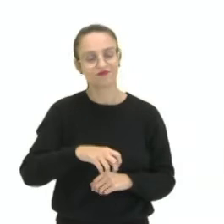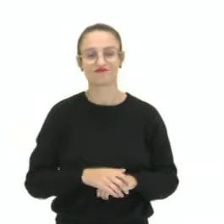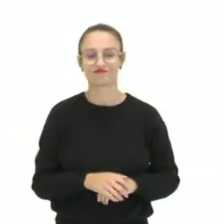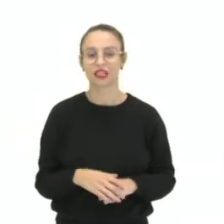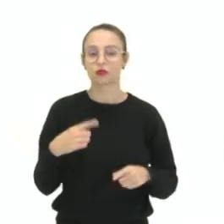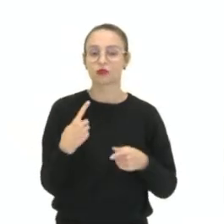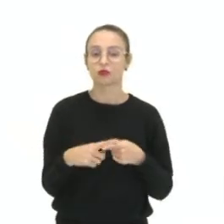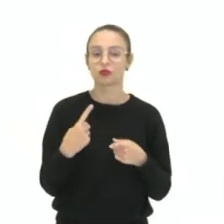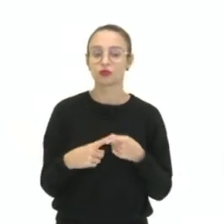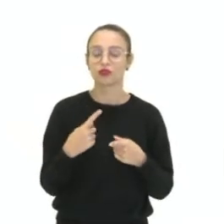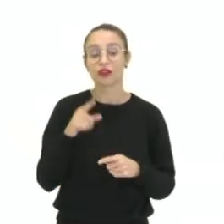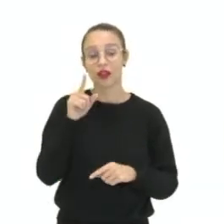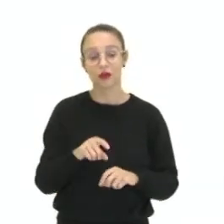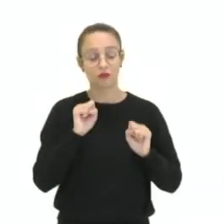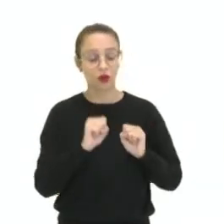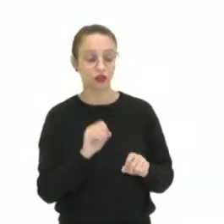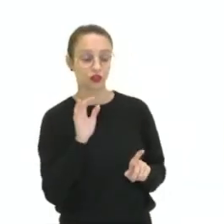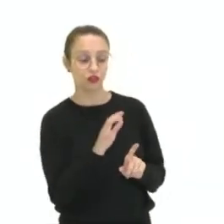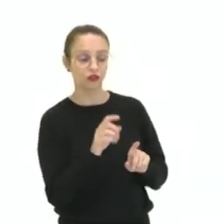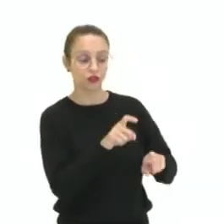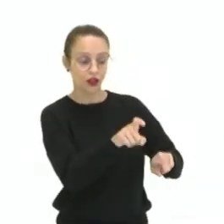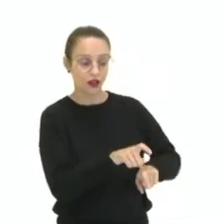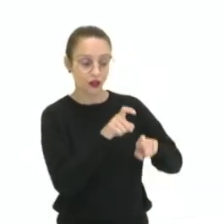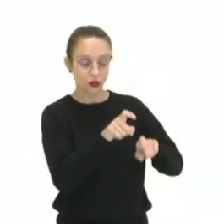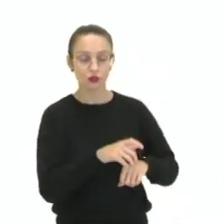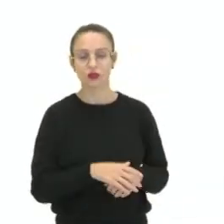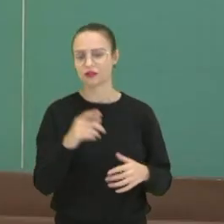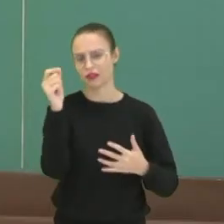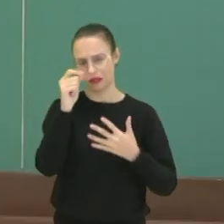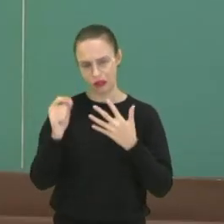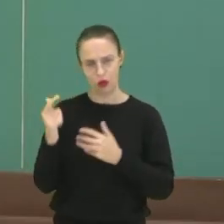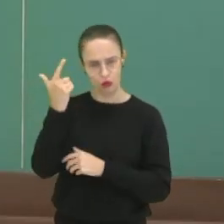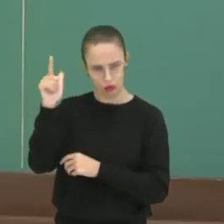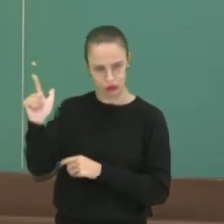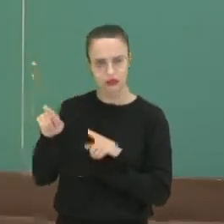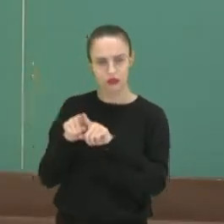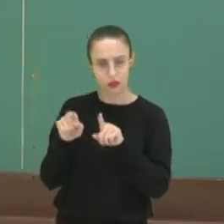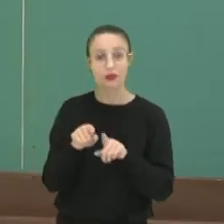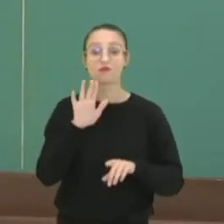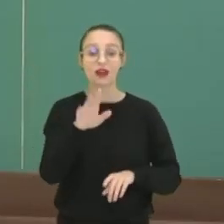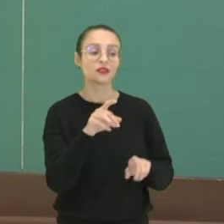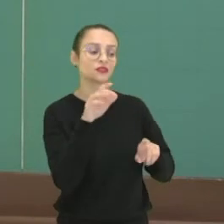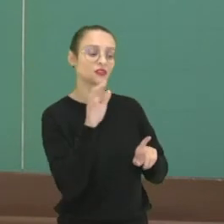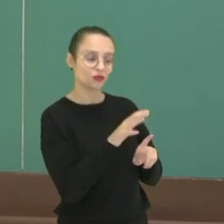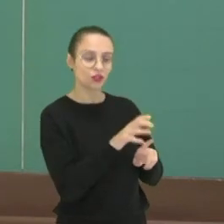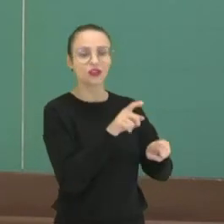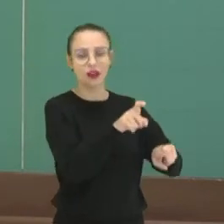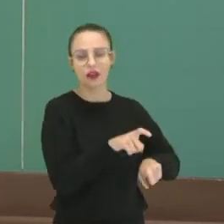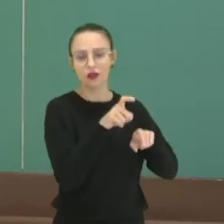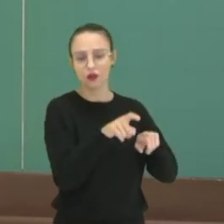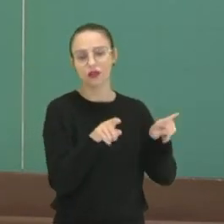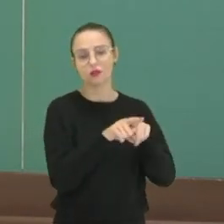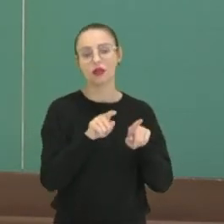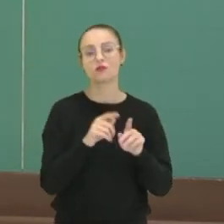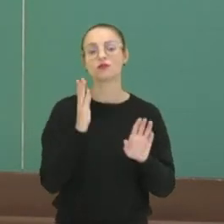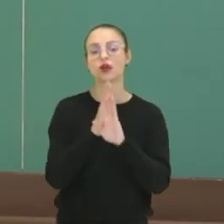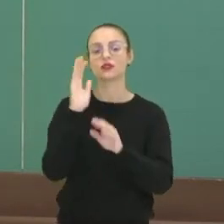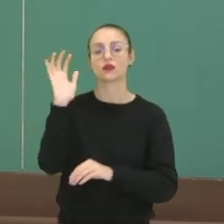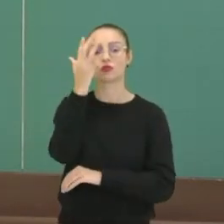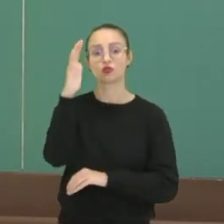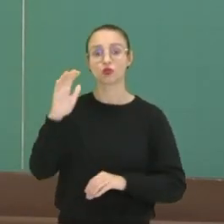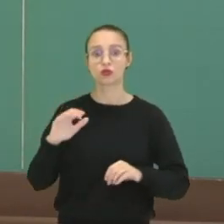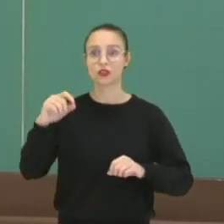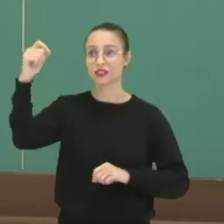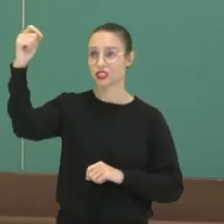uma delas é na produção agrícola. Então, entre outras coisas, a produção agrícola é afetada por essas mudanças, né? Porque o efeito estufa